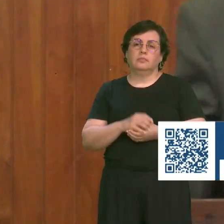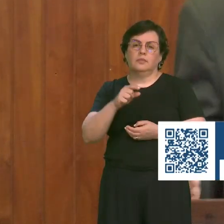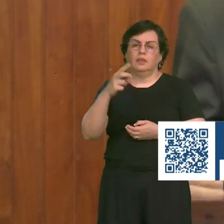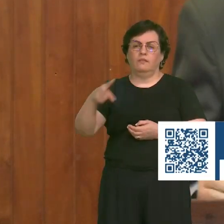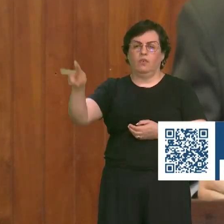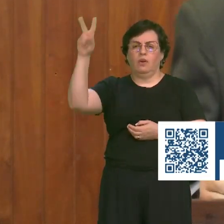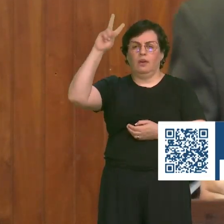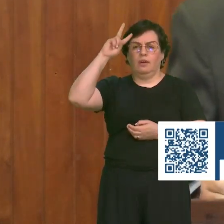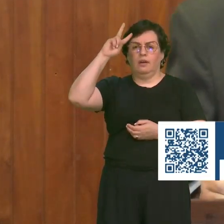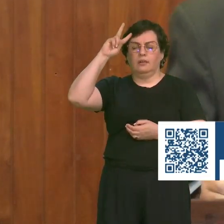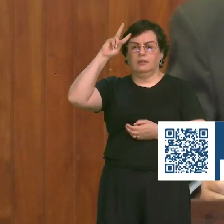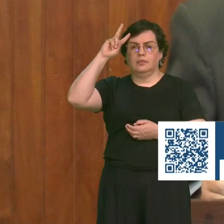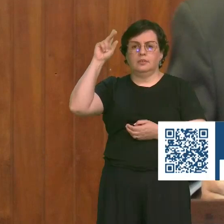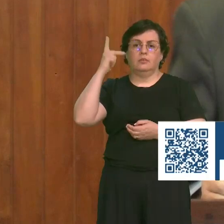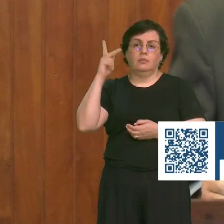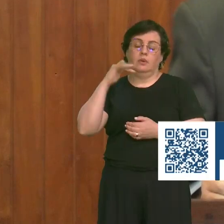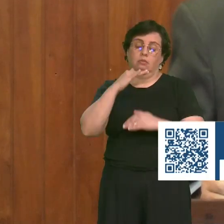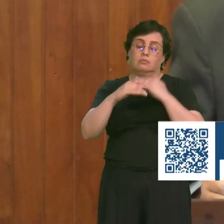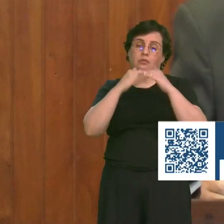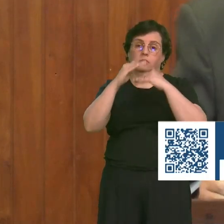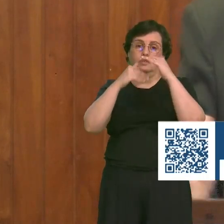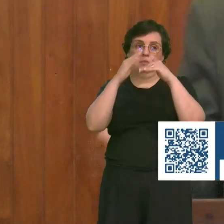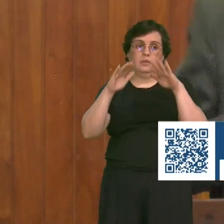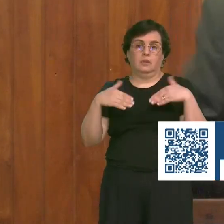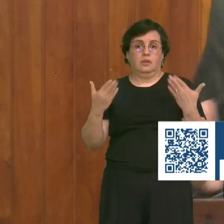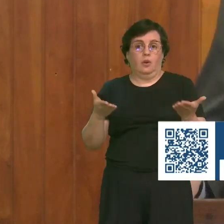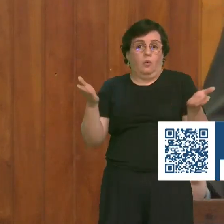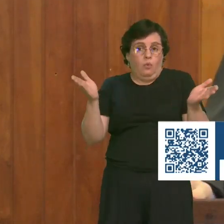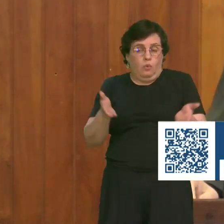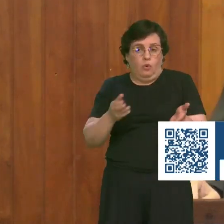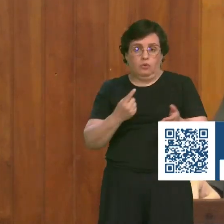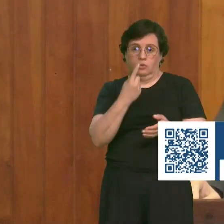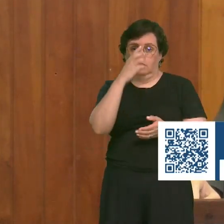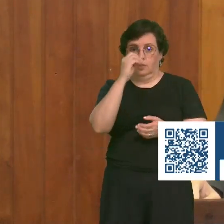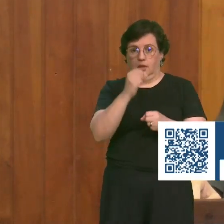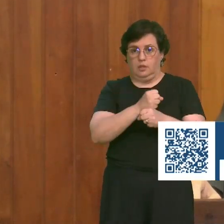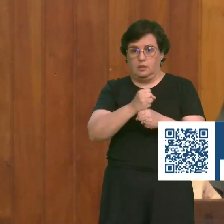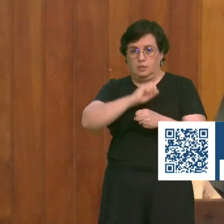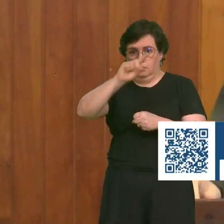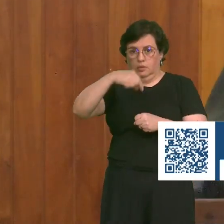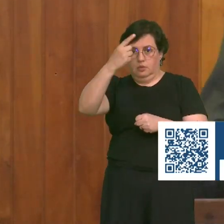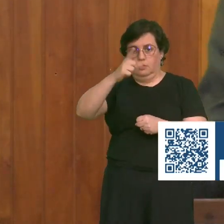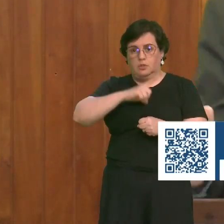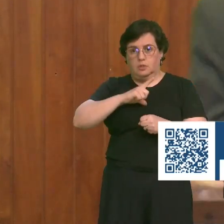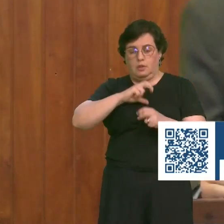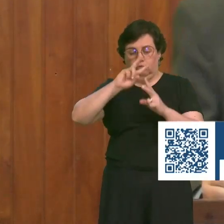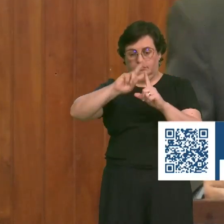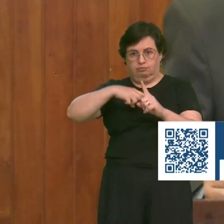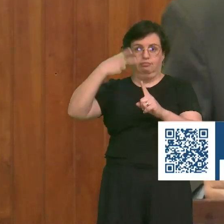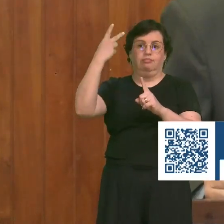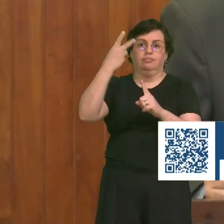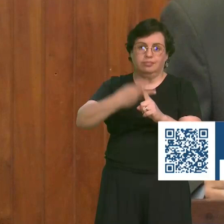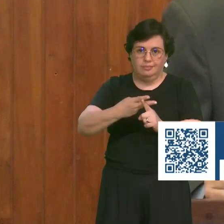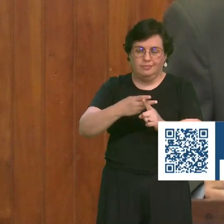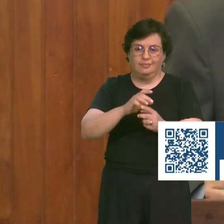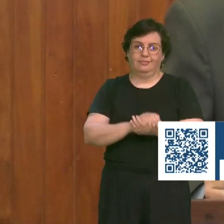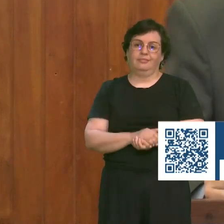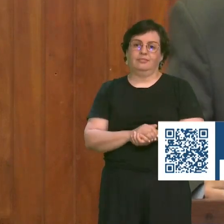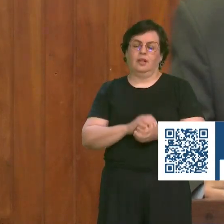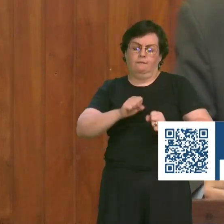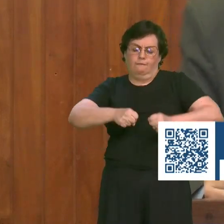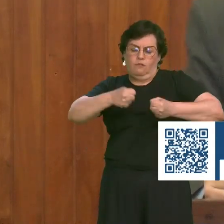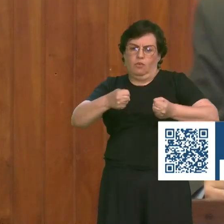cidade vocacionada ao desenvolvimento Então hoje 10 anos depois nós temos lançamento dobrado isso